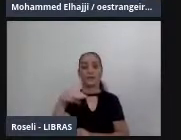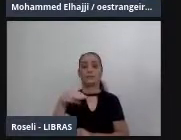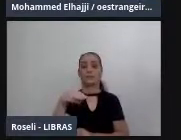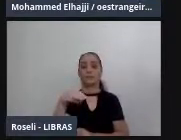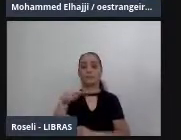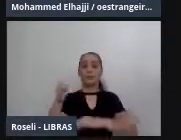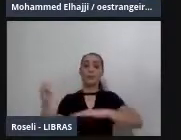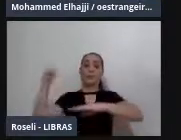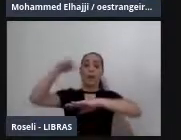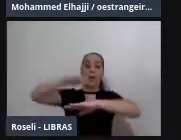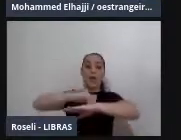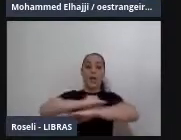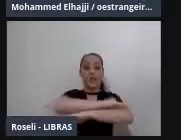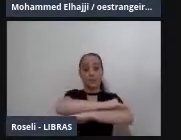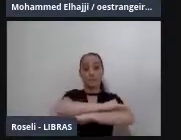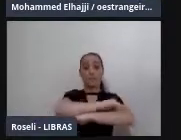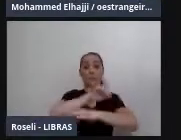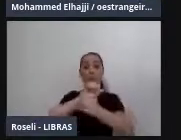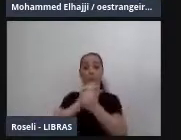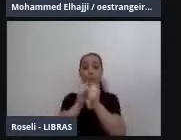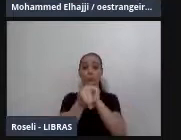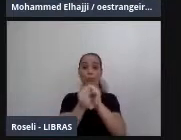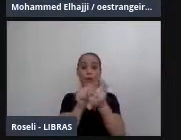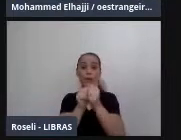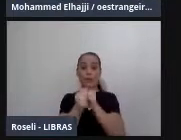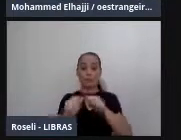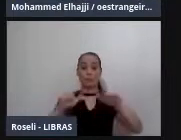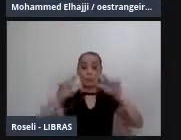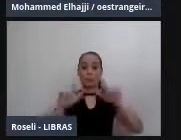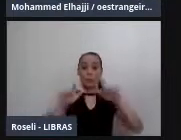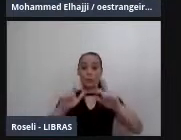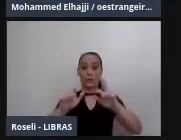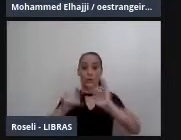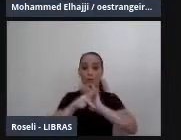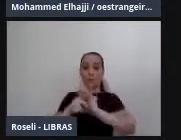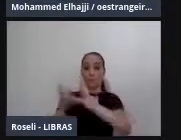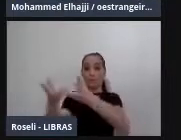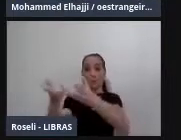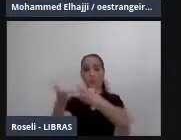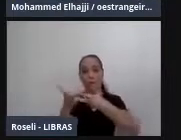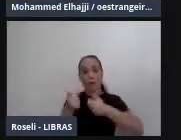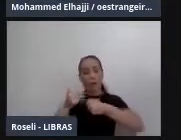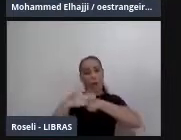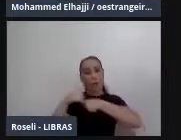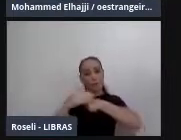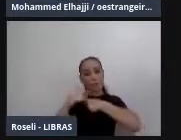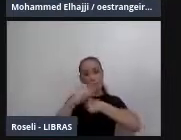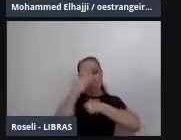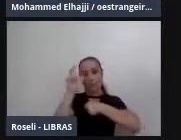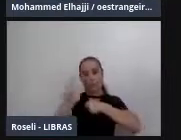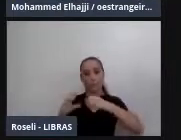aeroporto de Berlim, que foi adaptado como um lugar de acolhimento aos refugiados. O próximo.